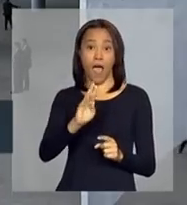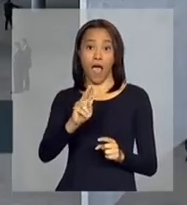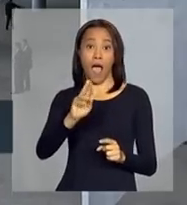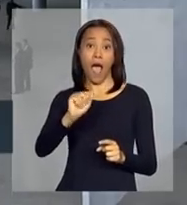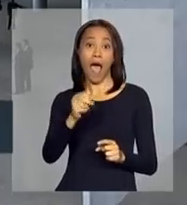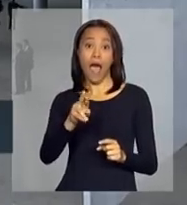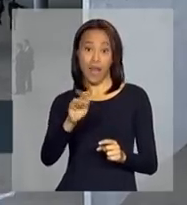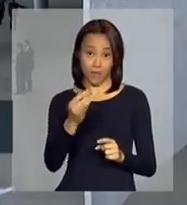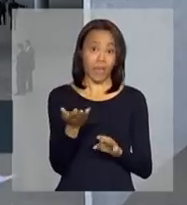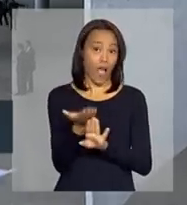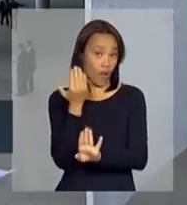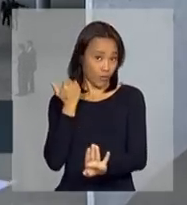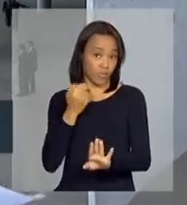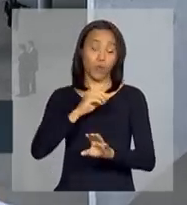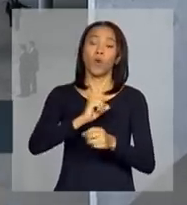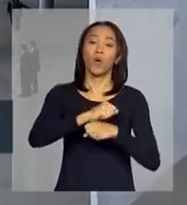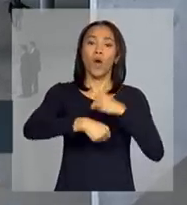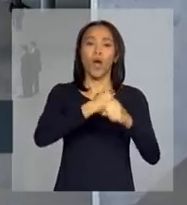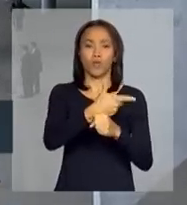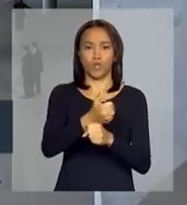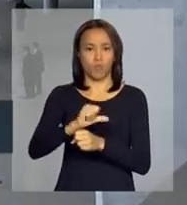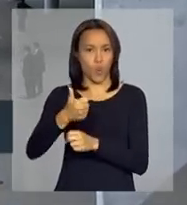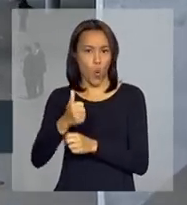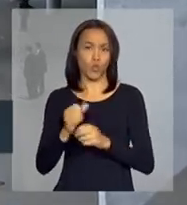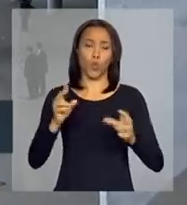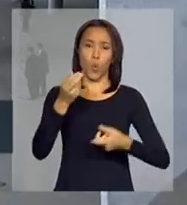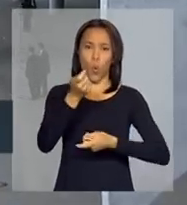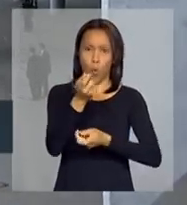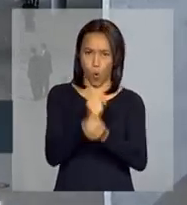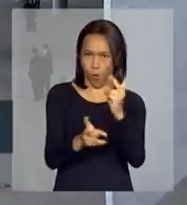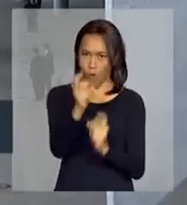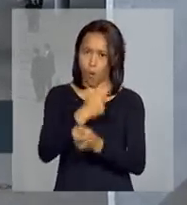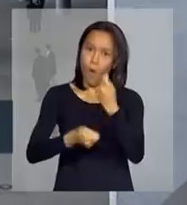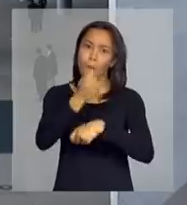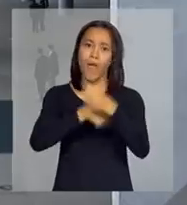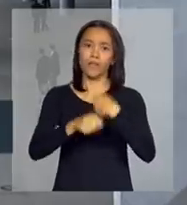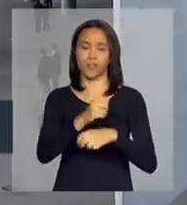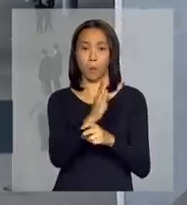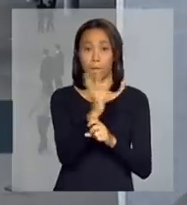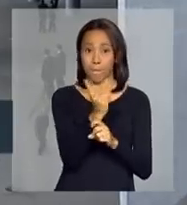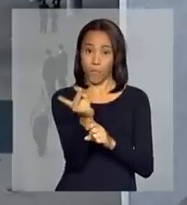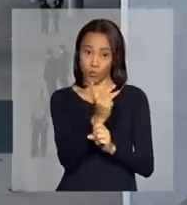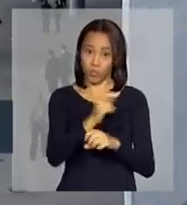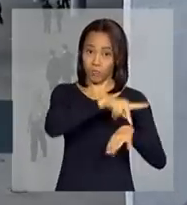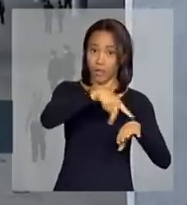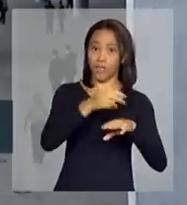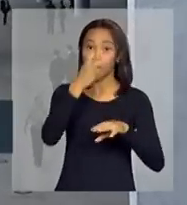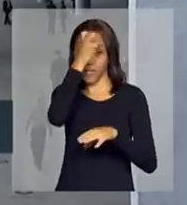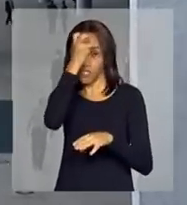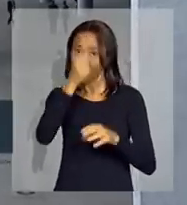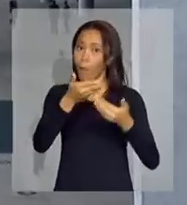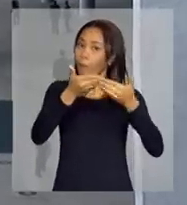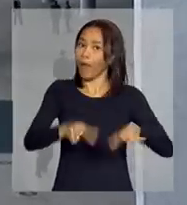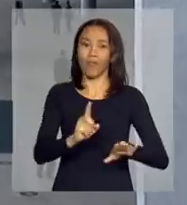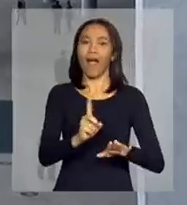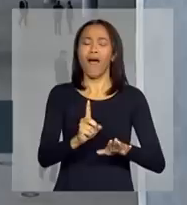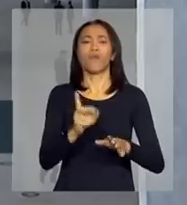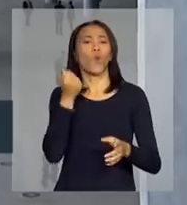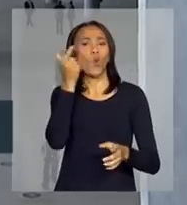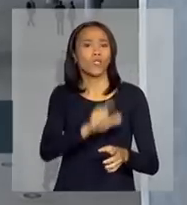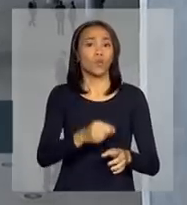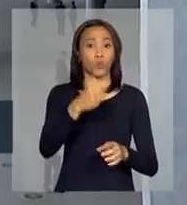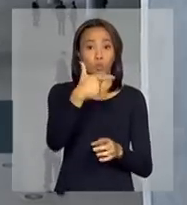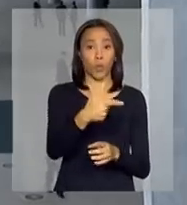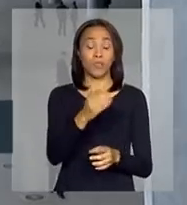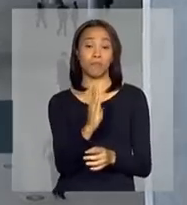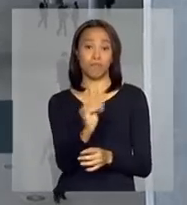em 2011, o comércio bilateral entre Brasil e Egito não caiu. Em 2012, alcançou a cifra de 2